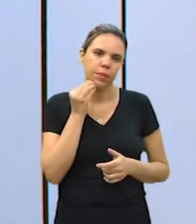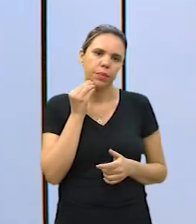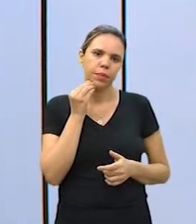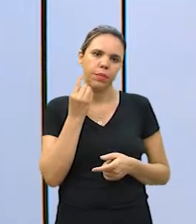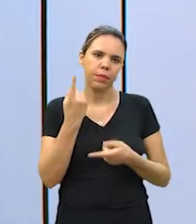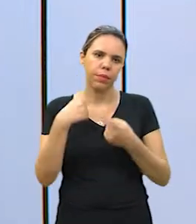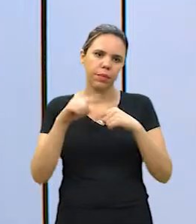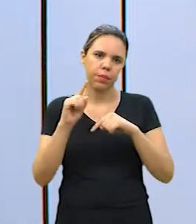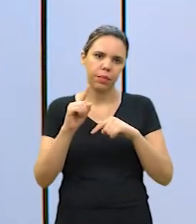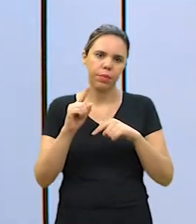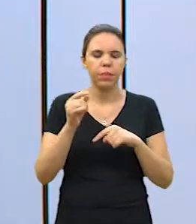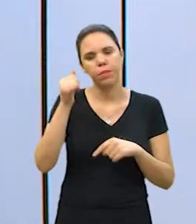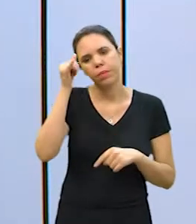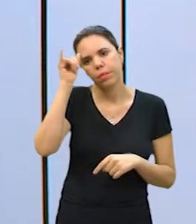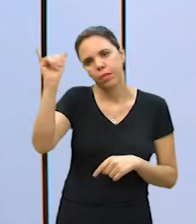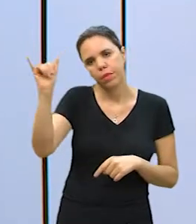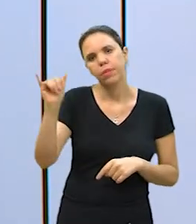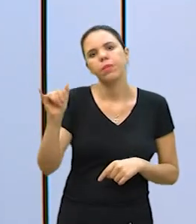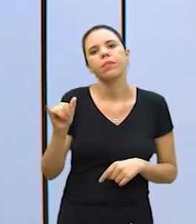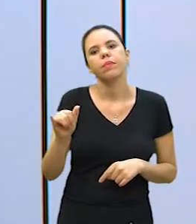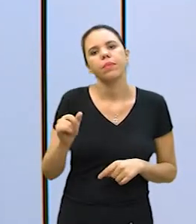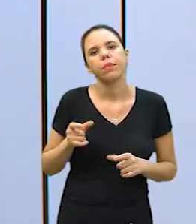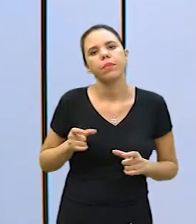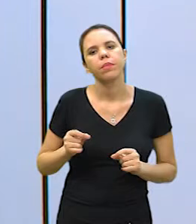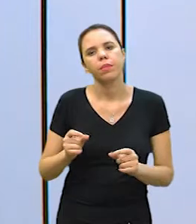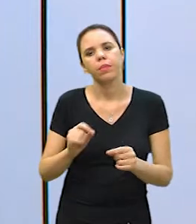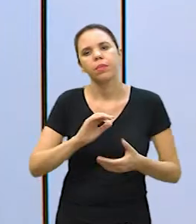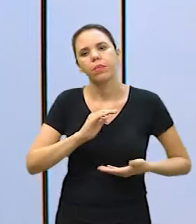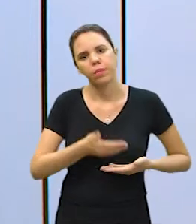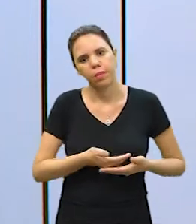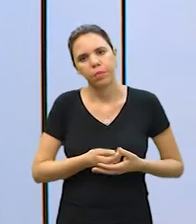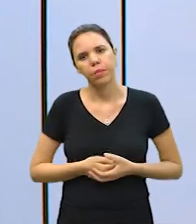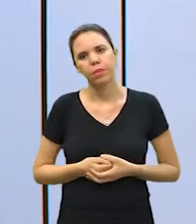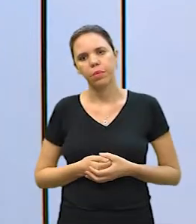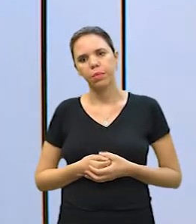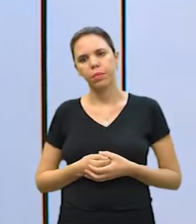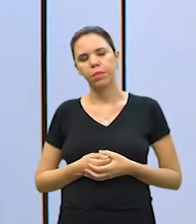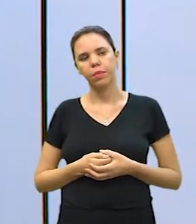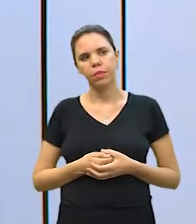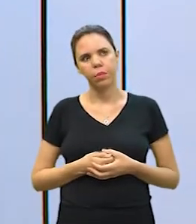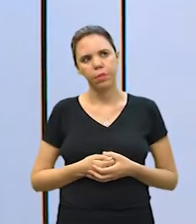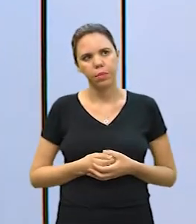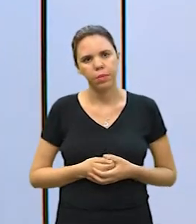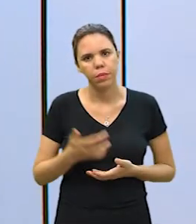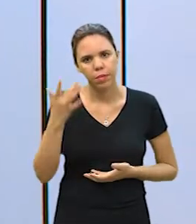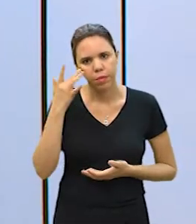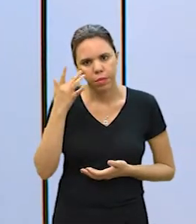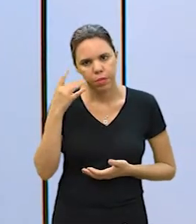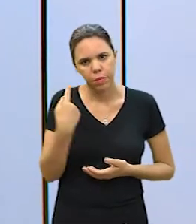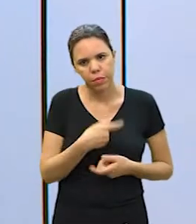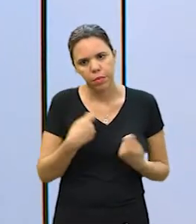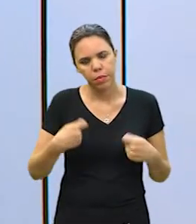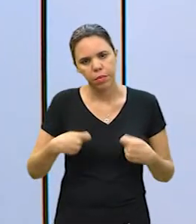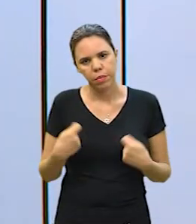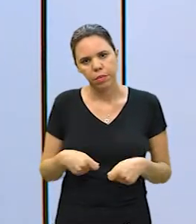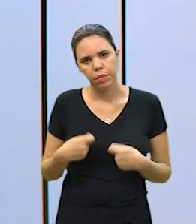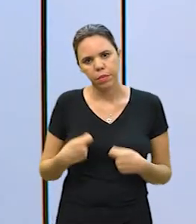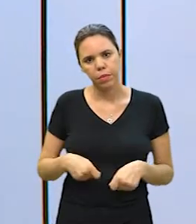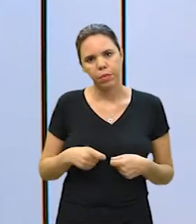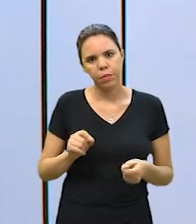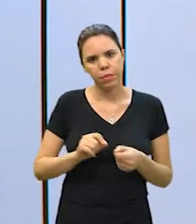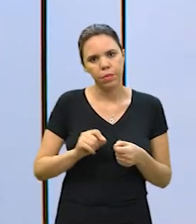chance de êxito nesse combate ao câncer, principalmente o câncer de mama. Mas o que eu acho que nós